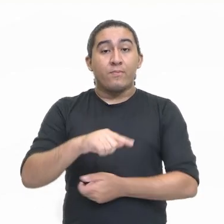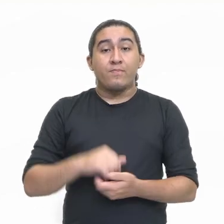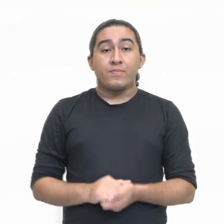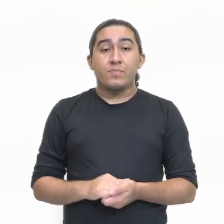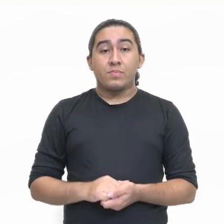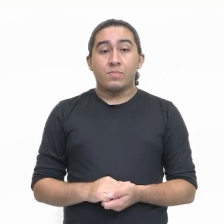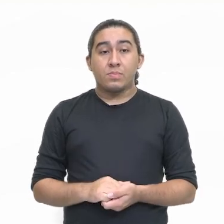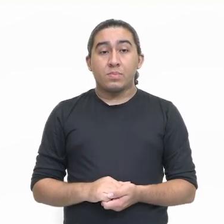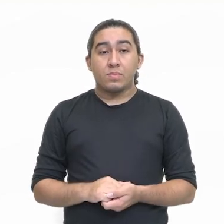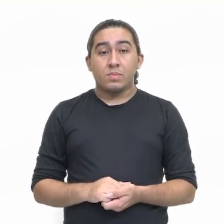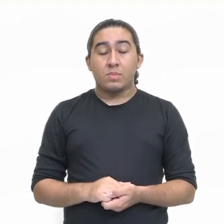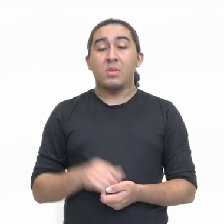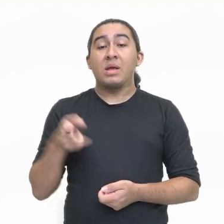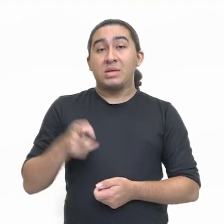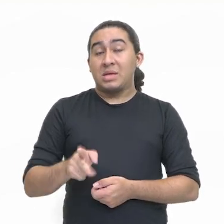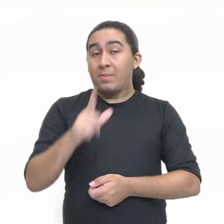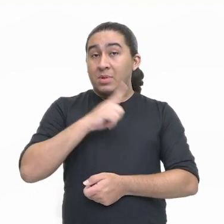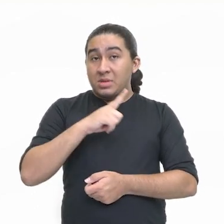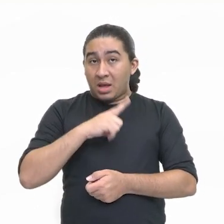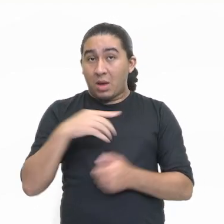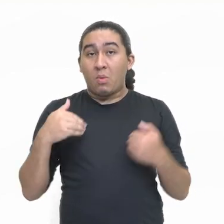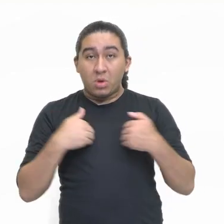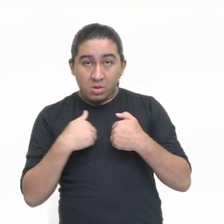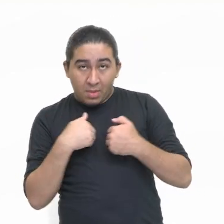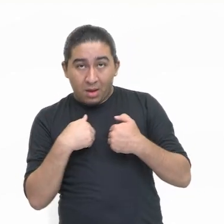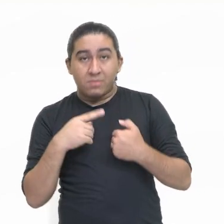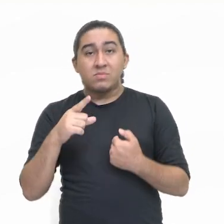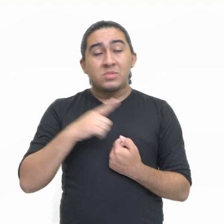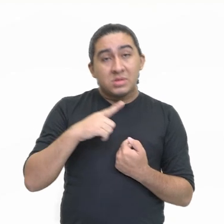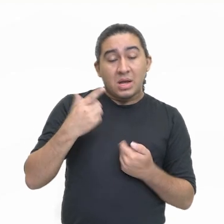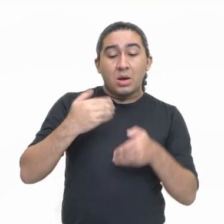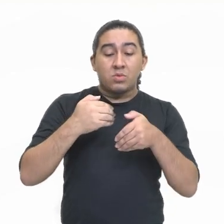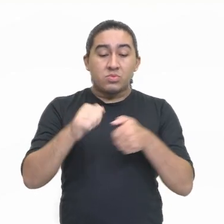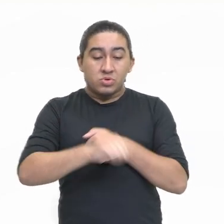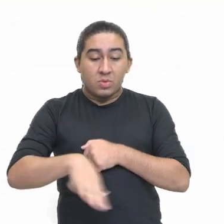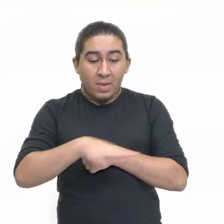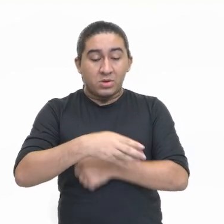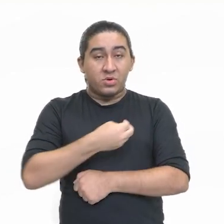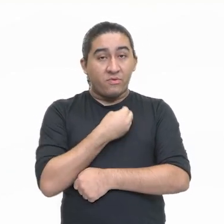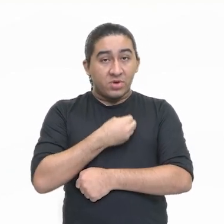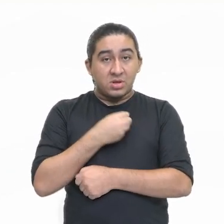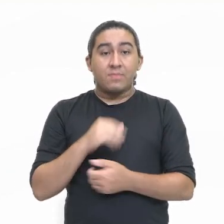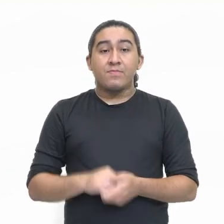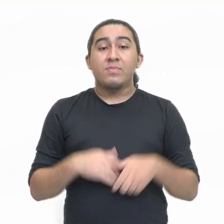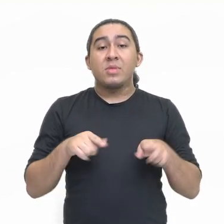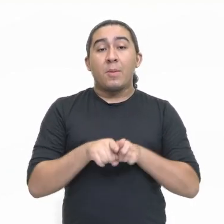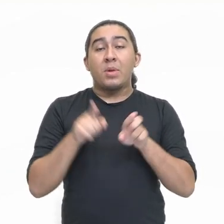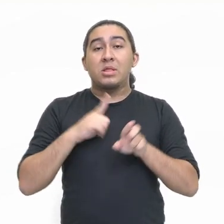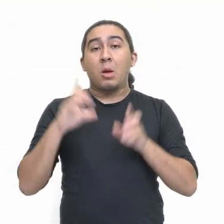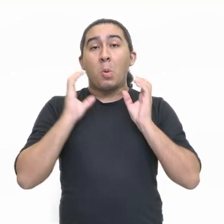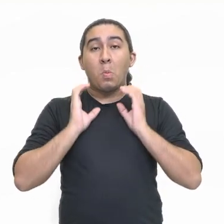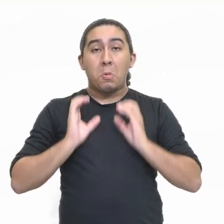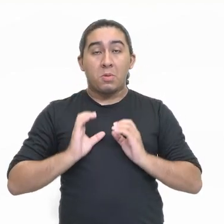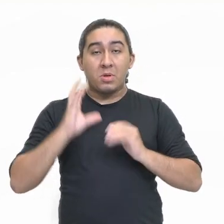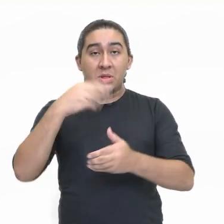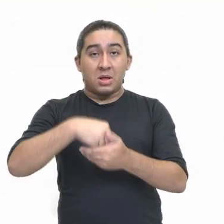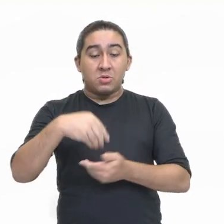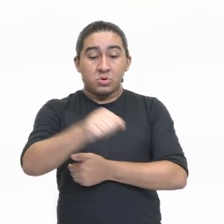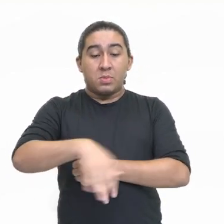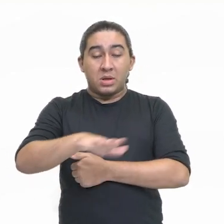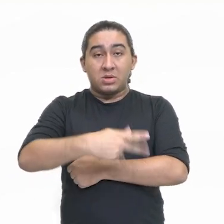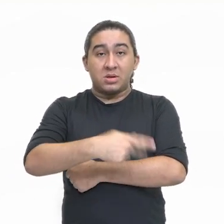todo o a espécie ele tem ali um habitar né e um comportamento dentro daquele